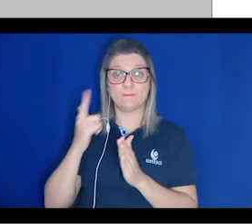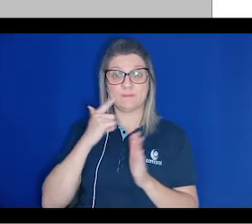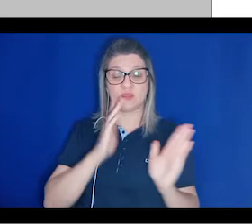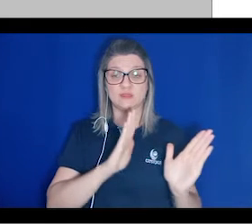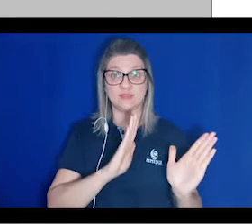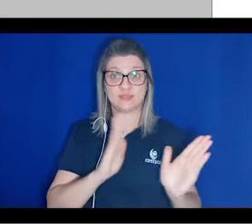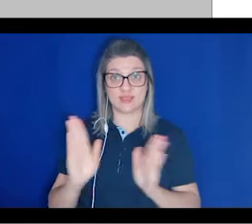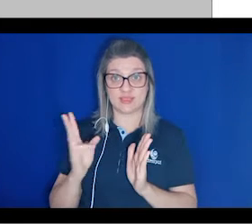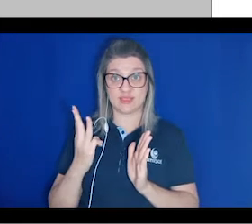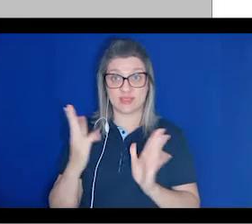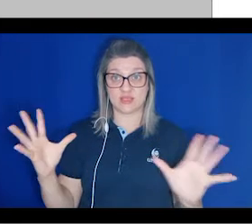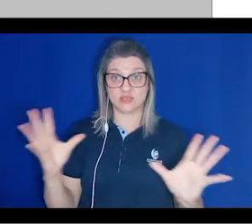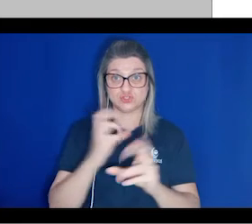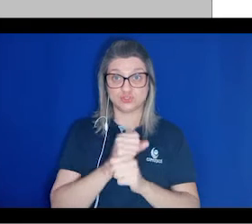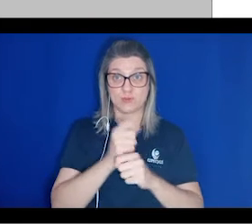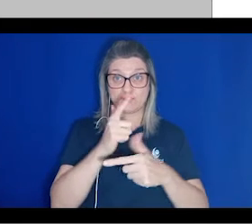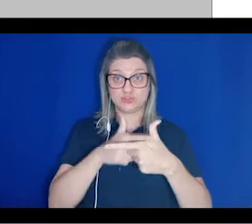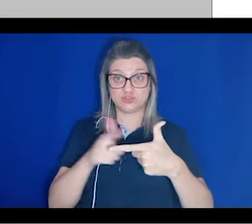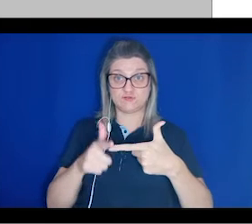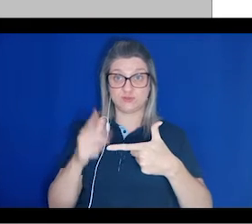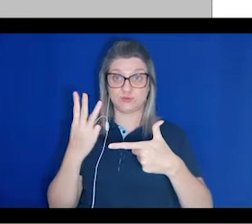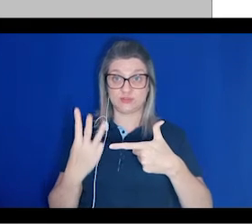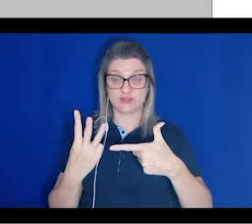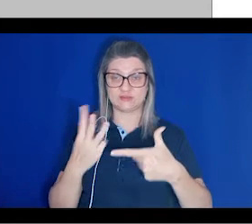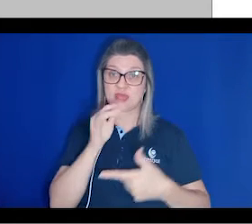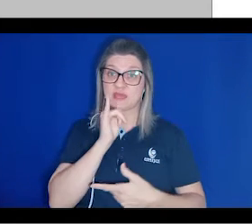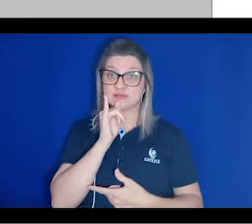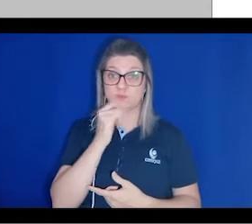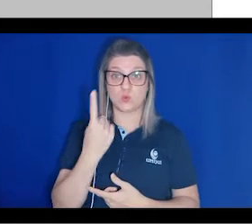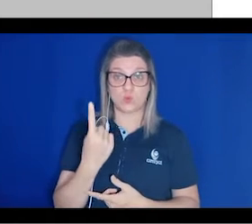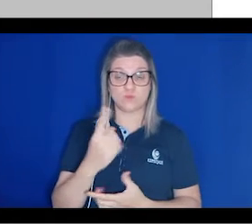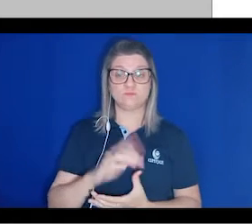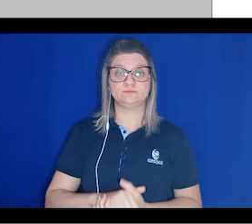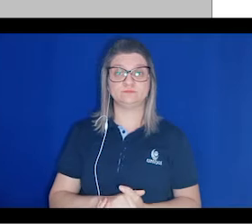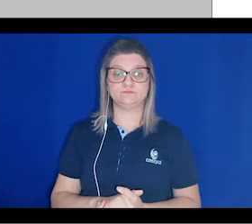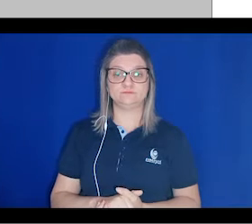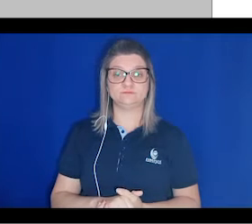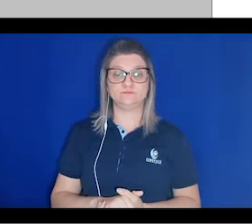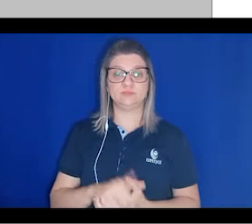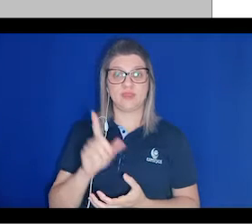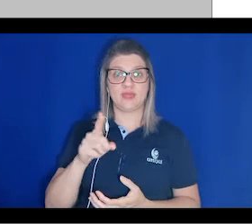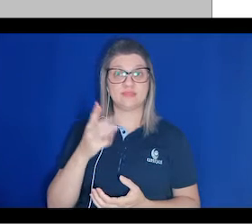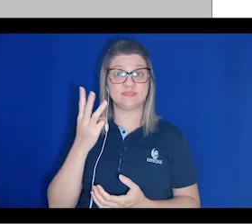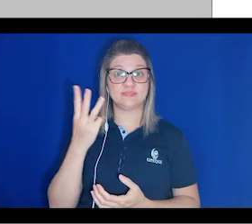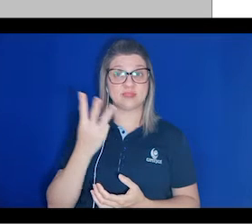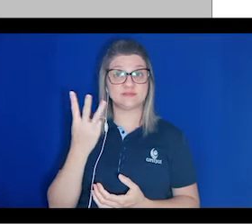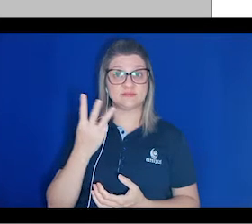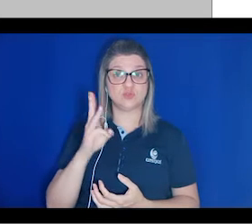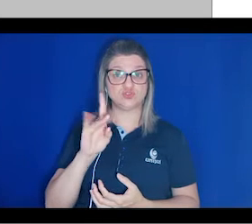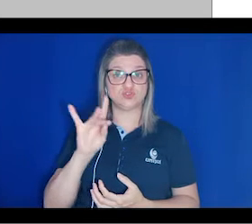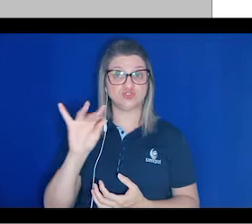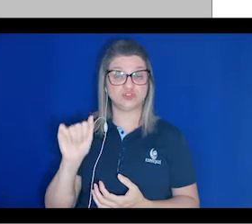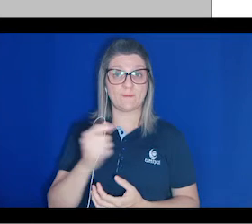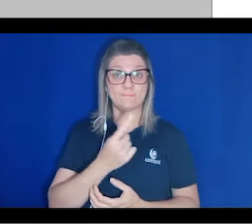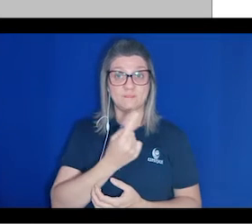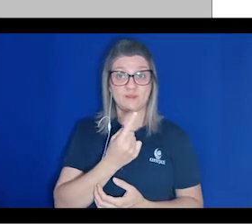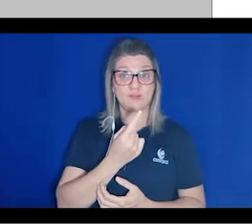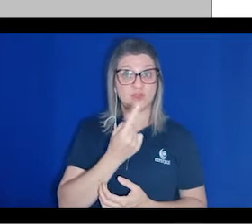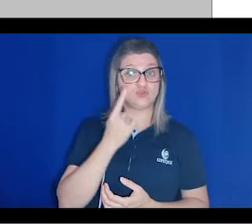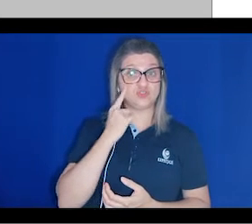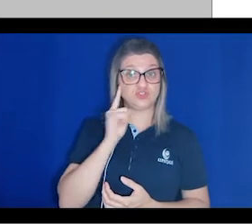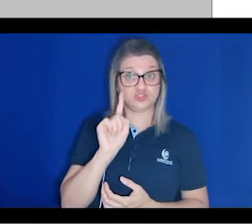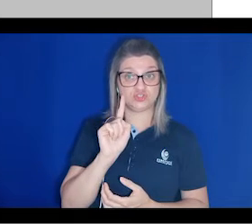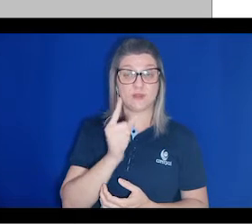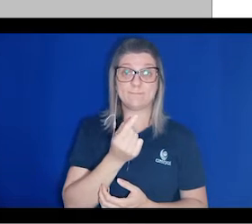somaremos e dividiremos por 3. Vejamos o primeiro exemplo, que corresponde ao terceiro dia. Percebam, o primeiro dia